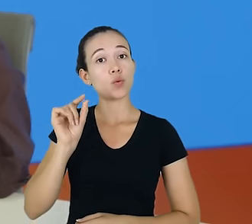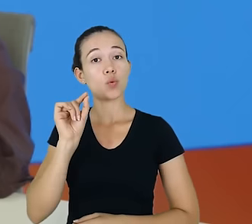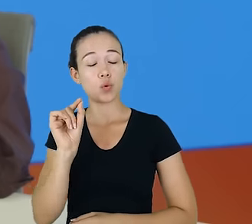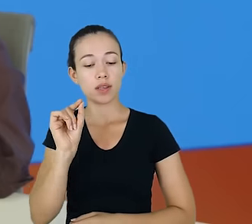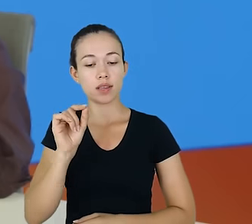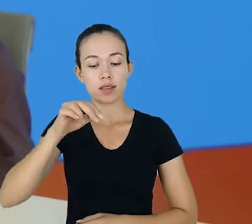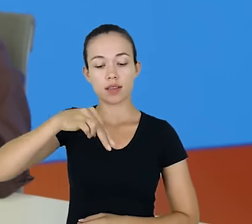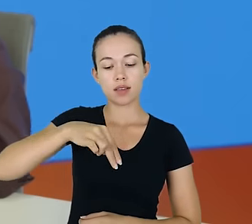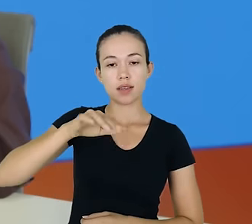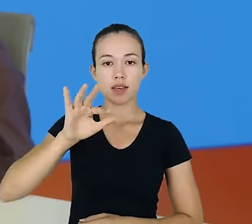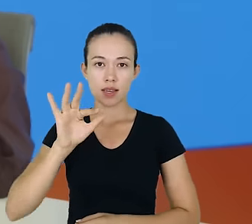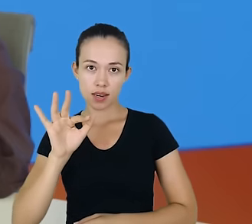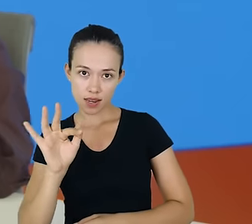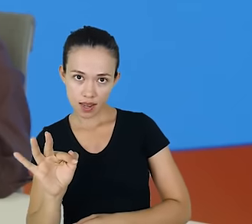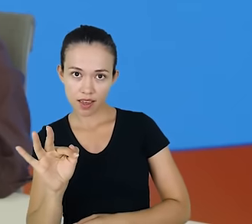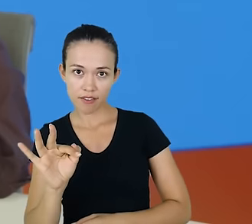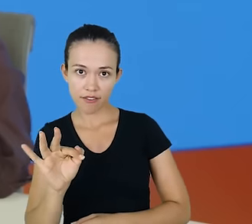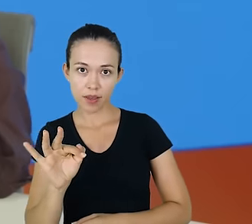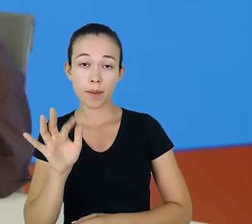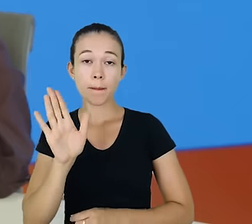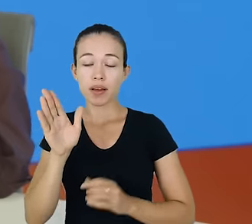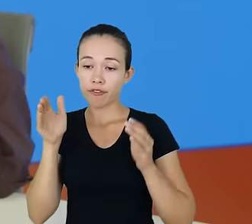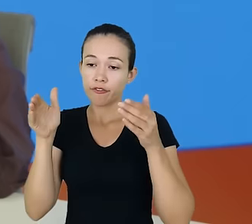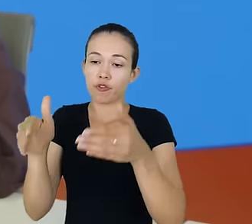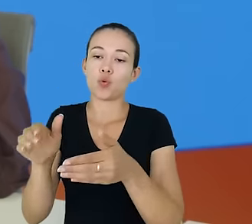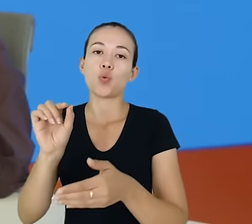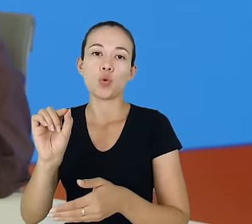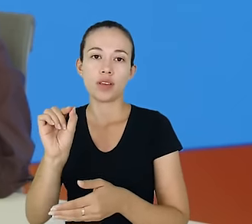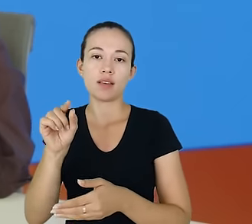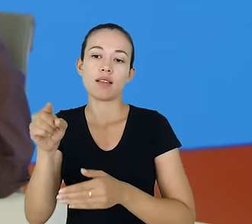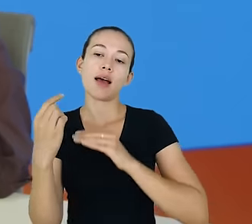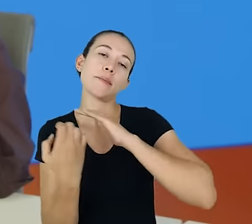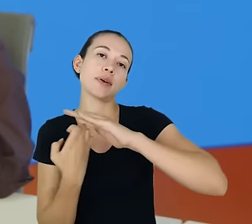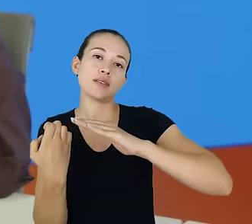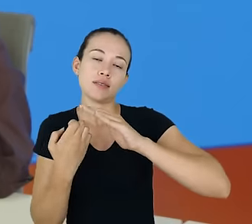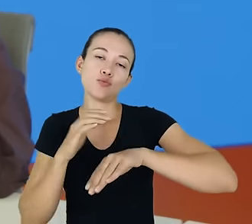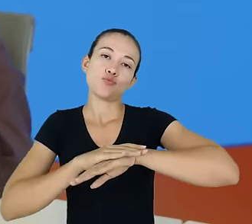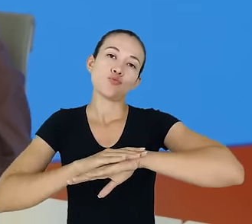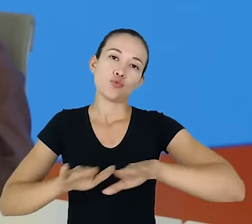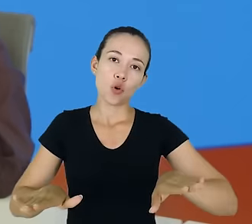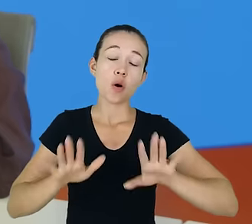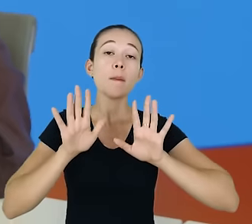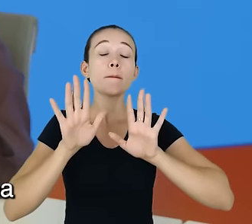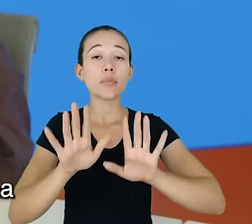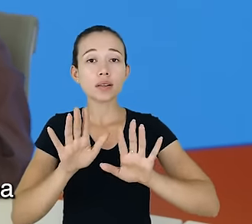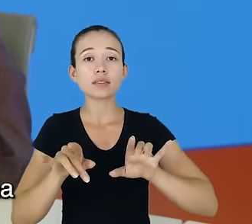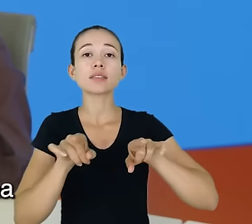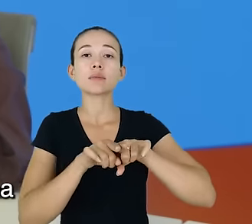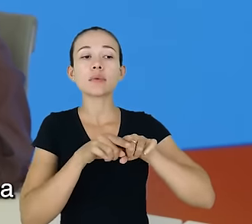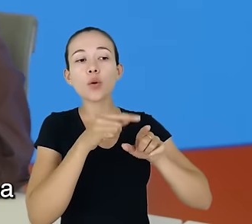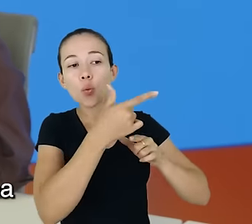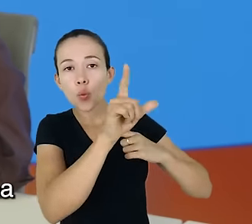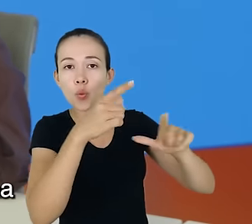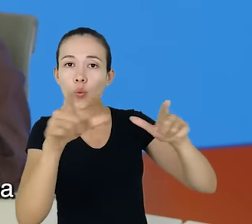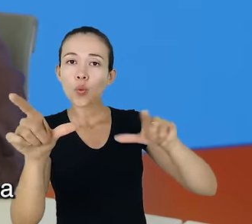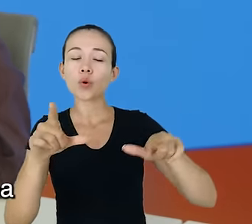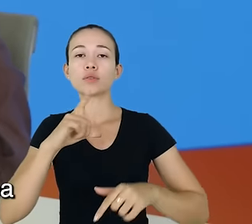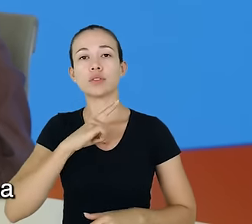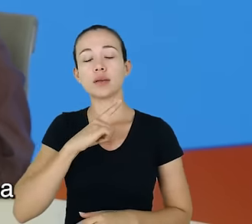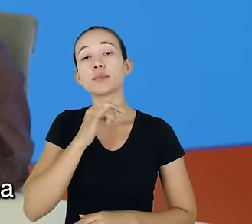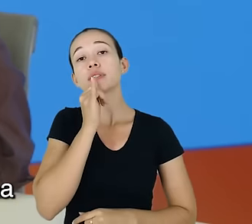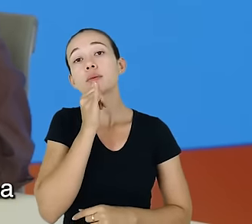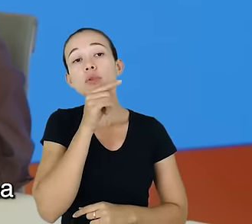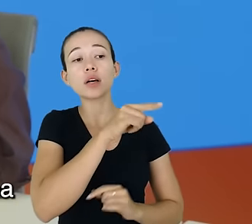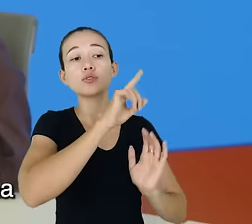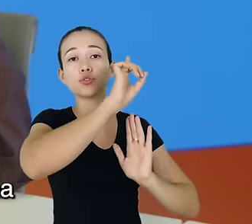apenas para a pessoa jurídica às vezes né a gente acaba percebendo outras variáveis até o direito do consumidor né